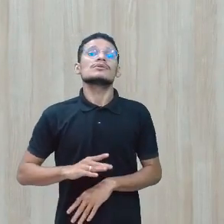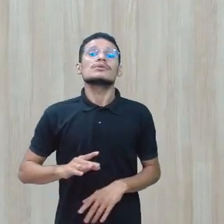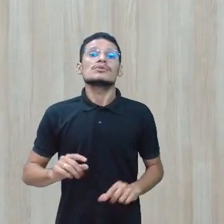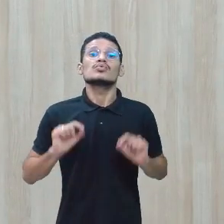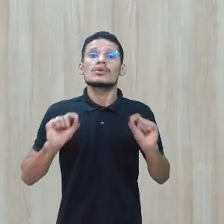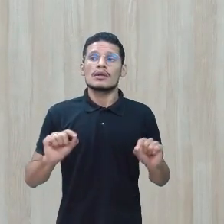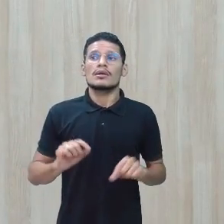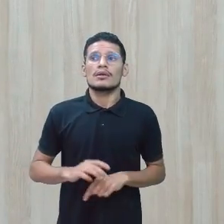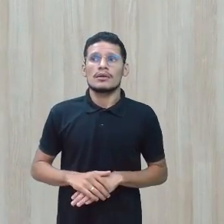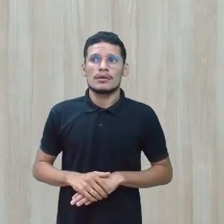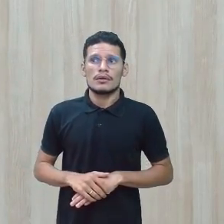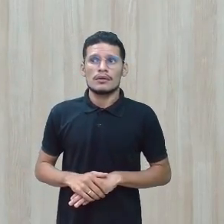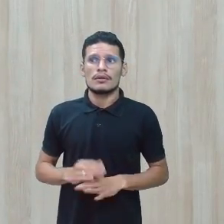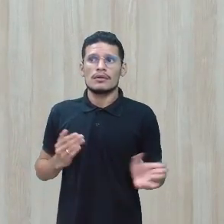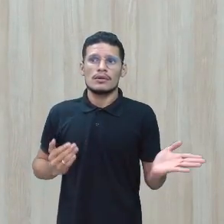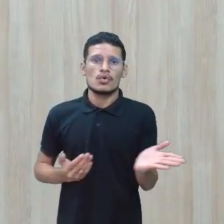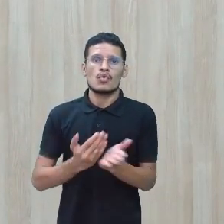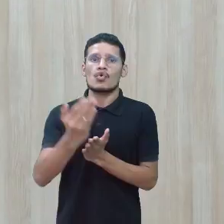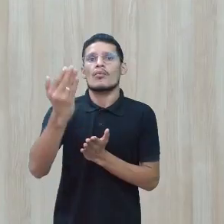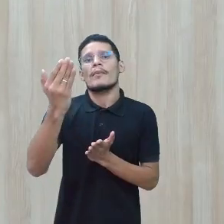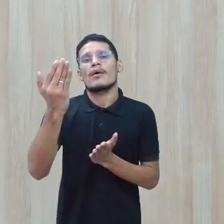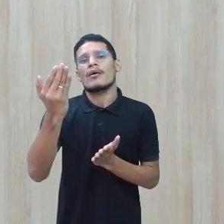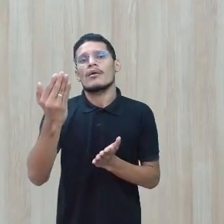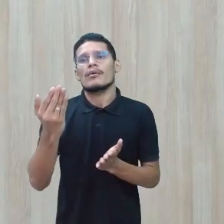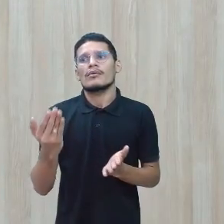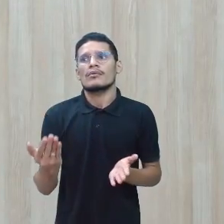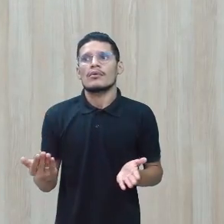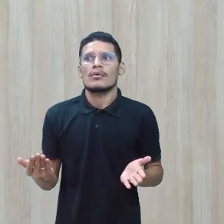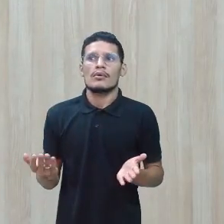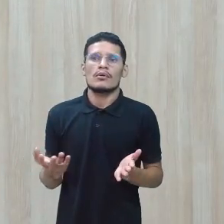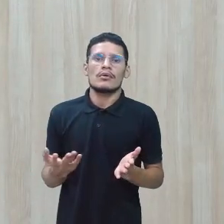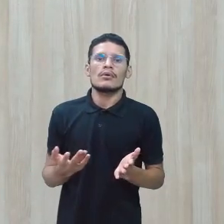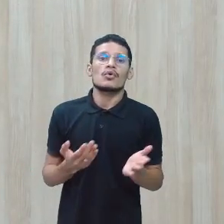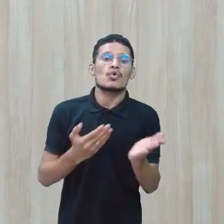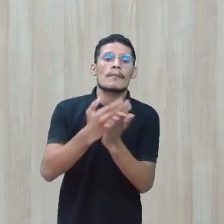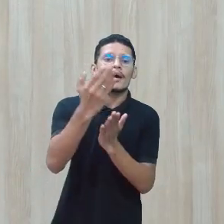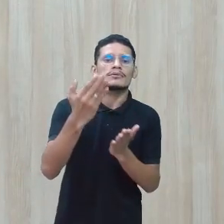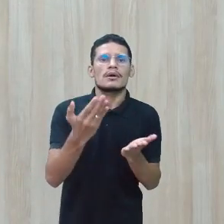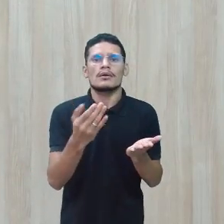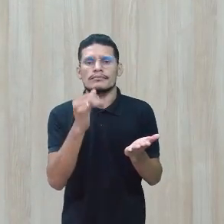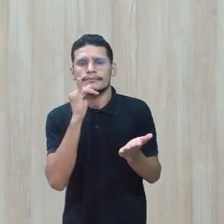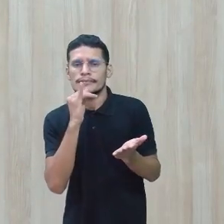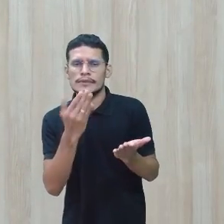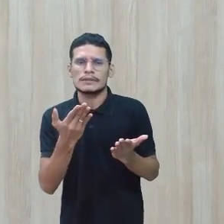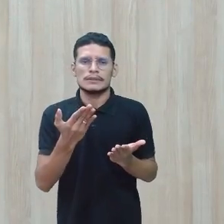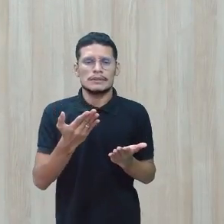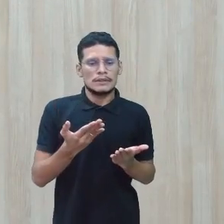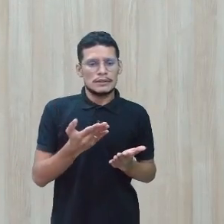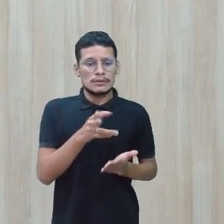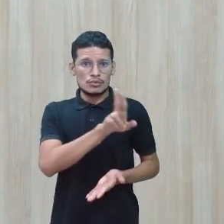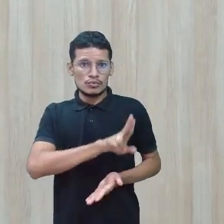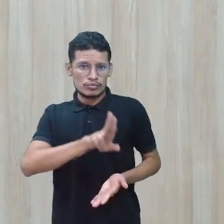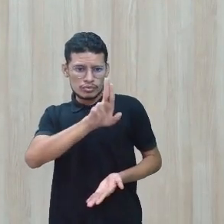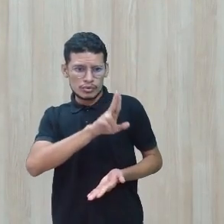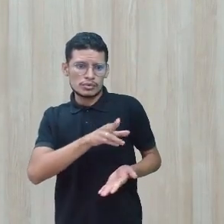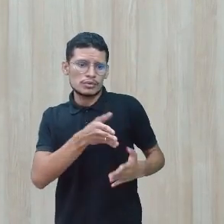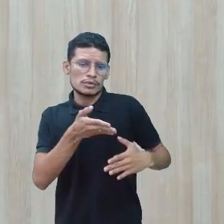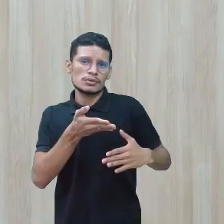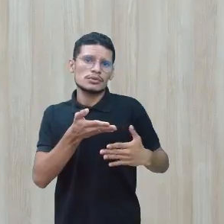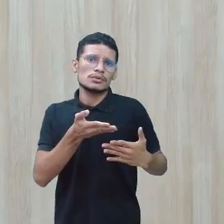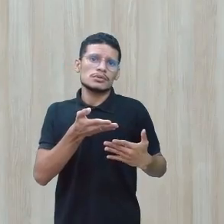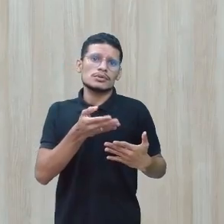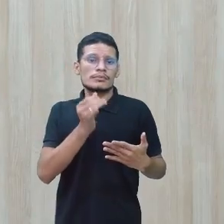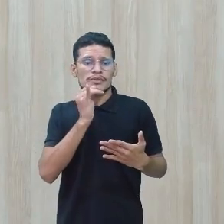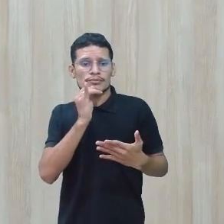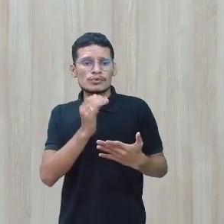a gente começa a cultuar, né? Ou seja, a gente passa a cultuar as